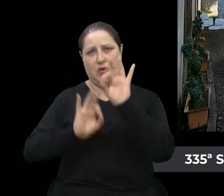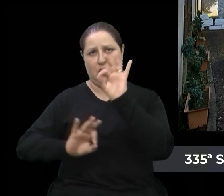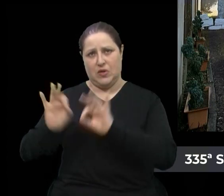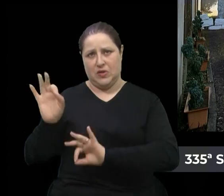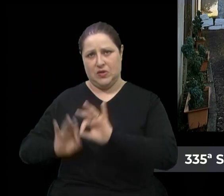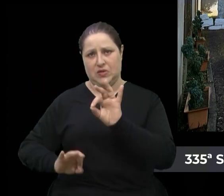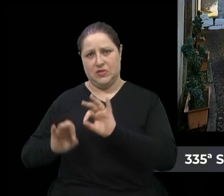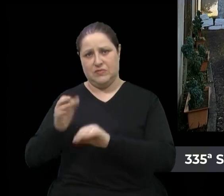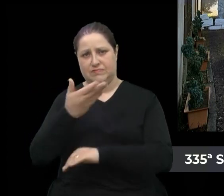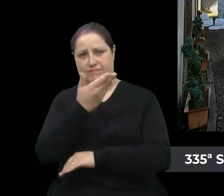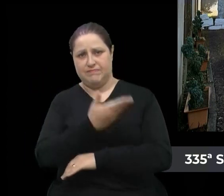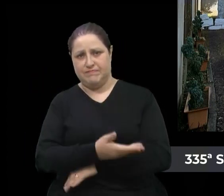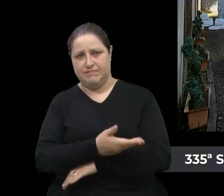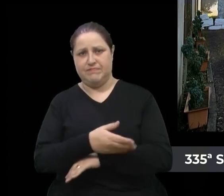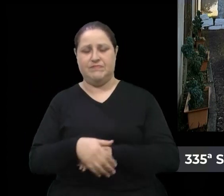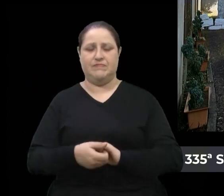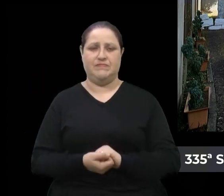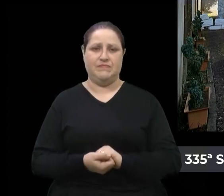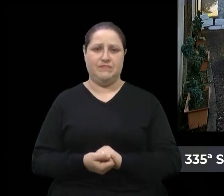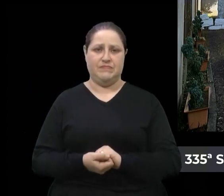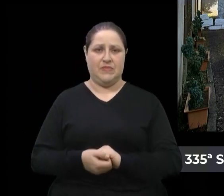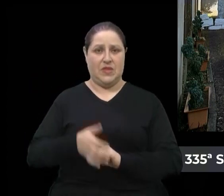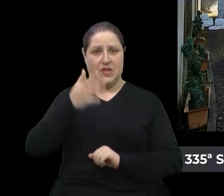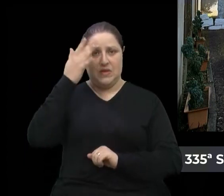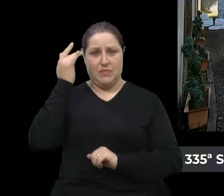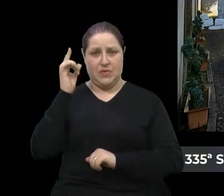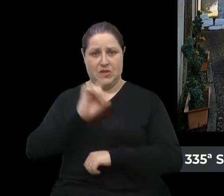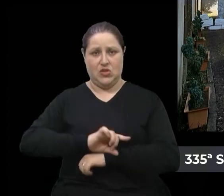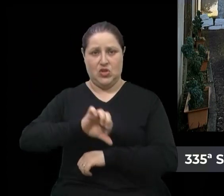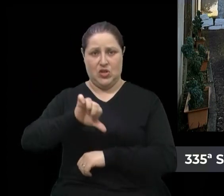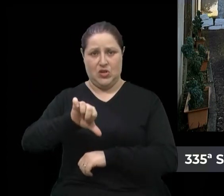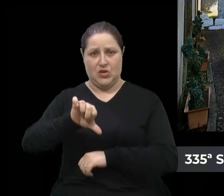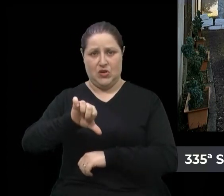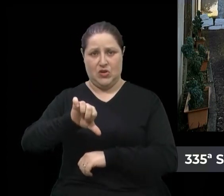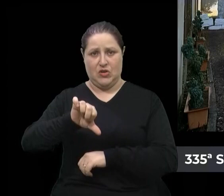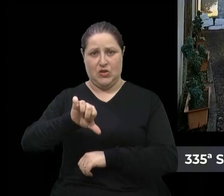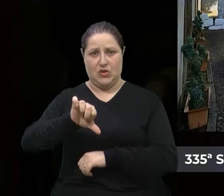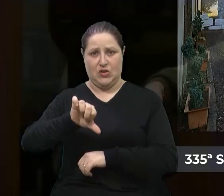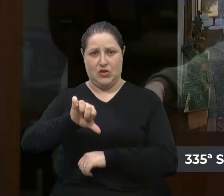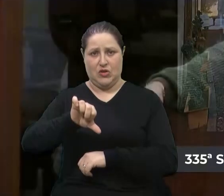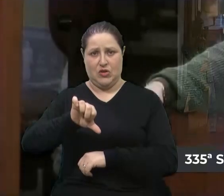imagem, justamente porque amanhã, dia 9 de agosto,